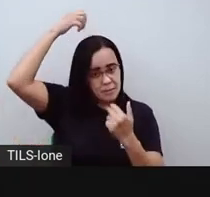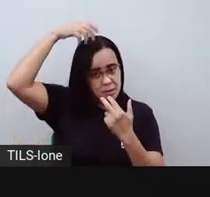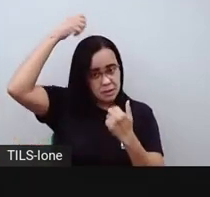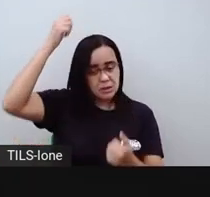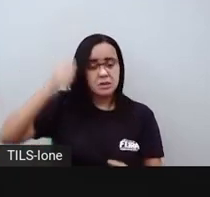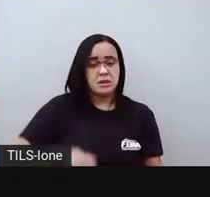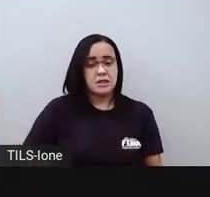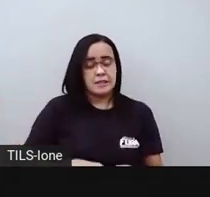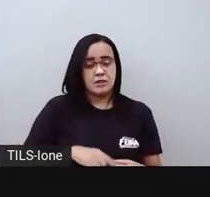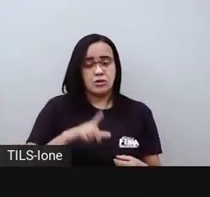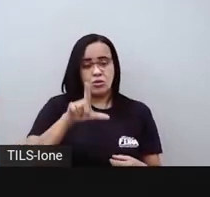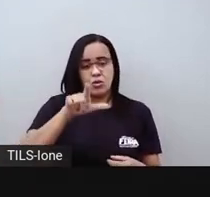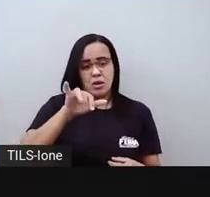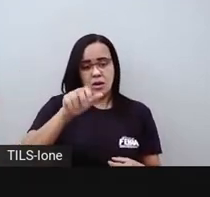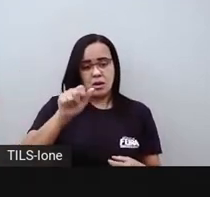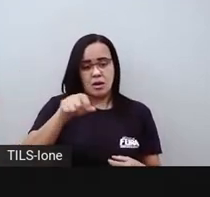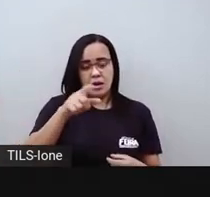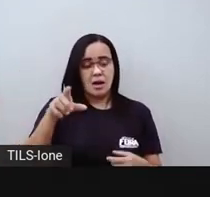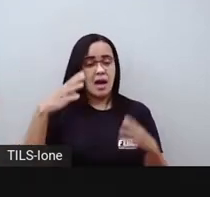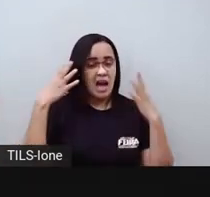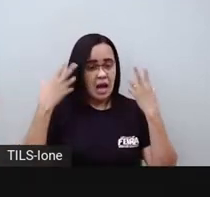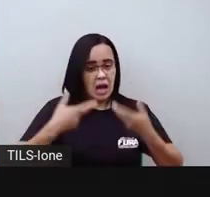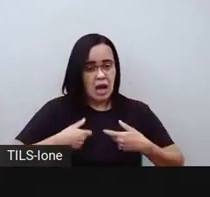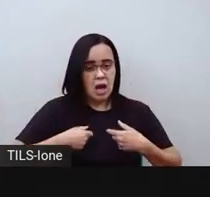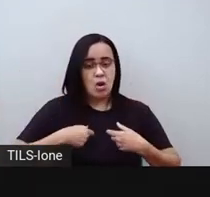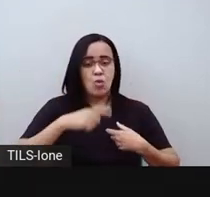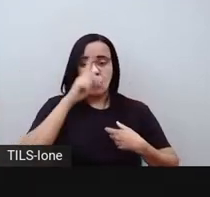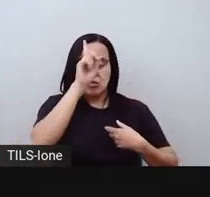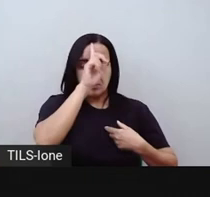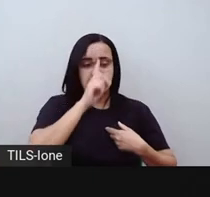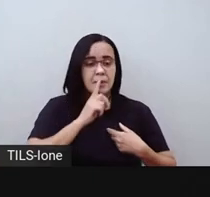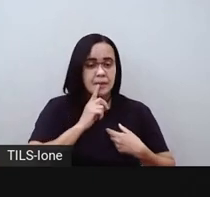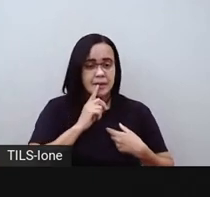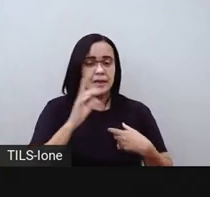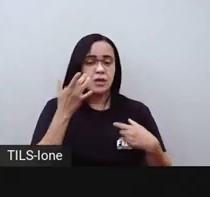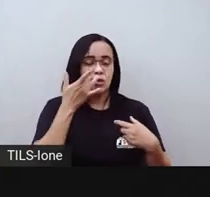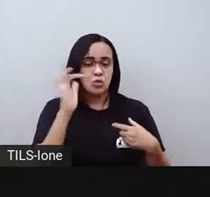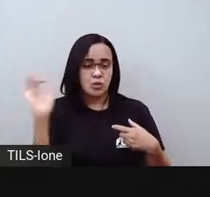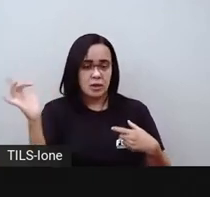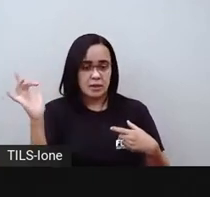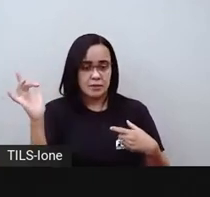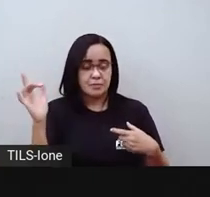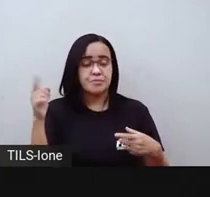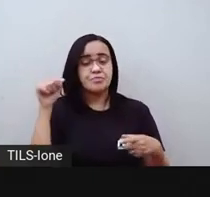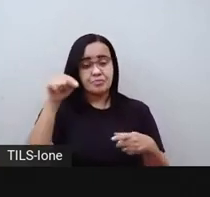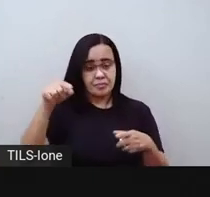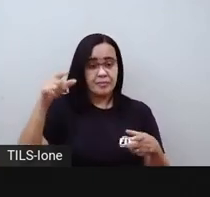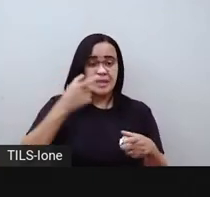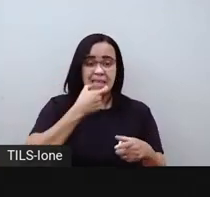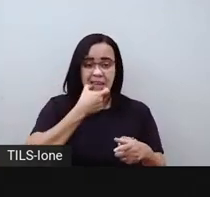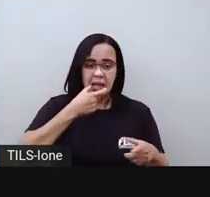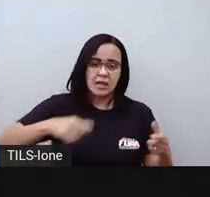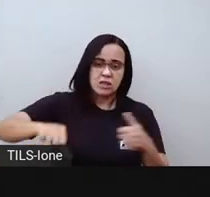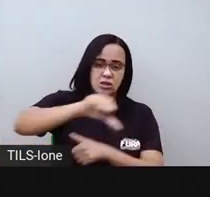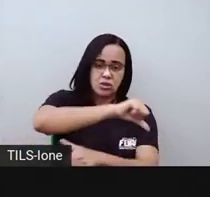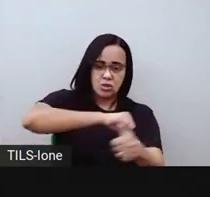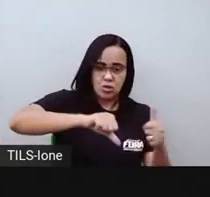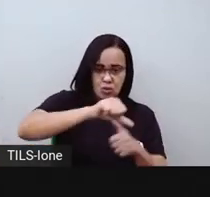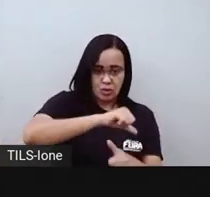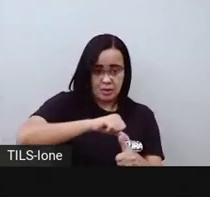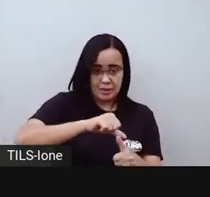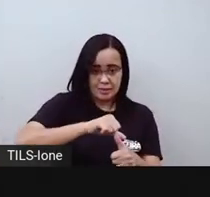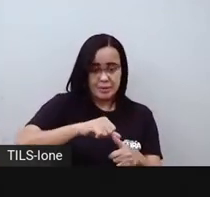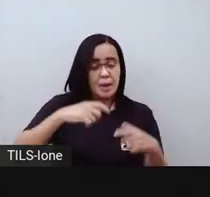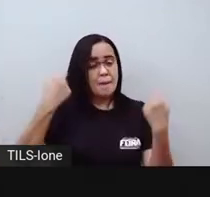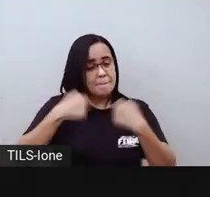no inglês, não, é o contrário. Então, primeiro vai ser dourado, depois leão, depois mico. E